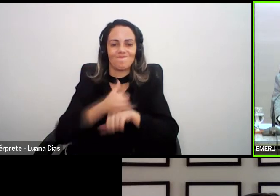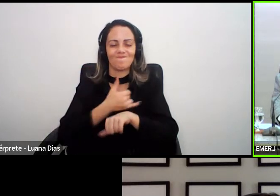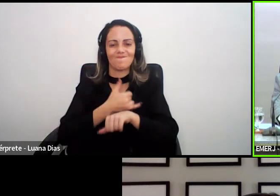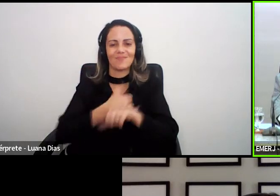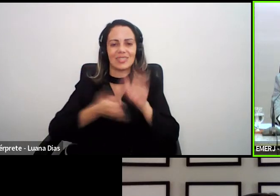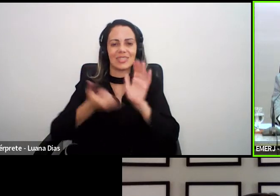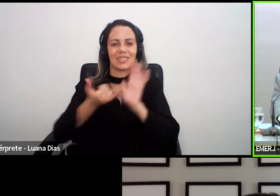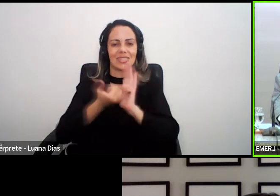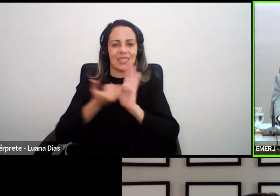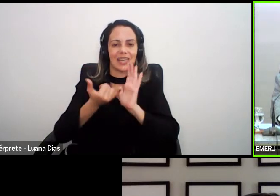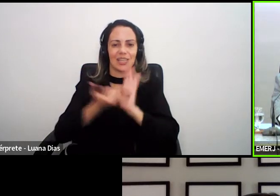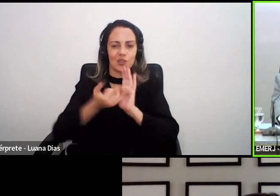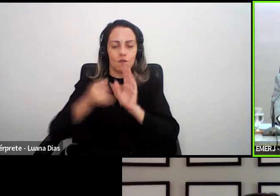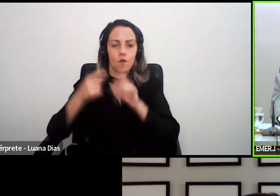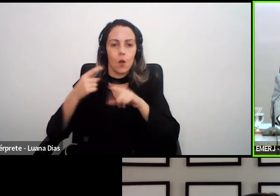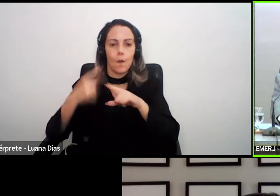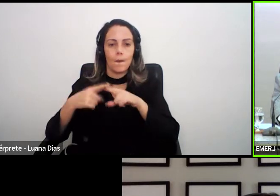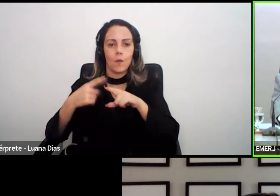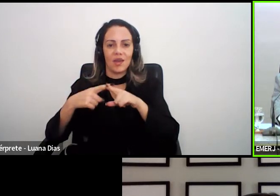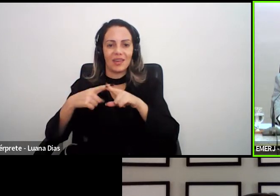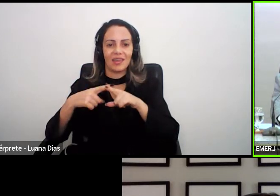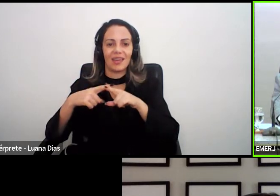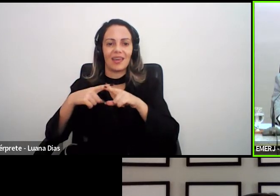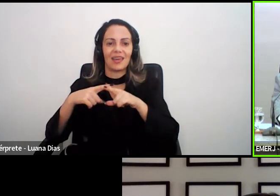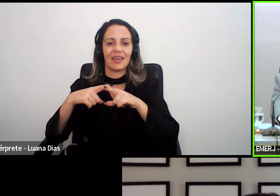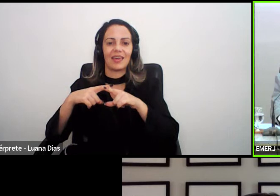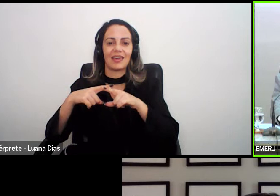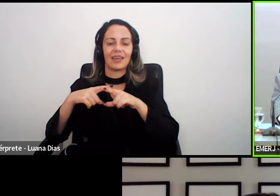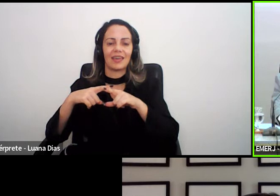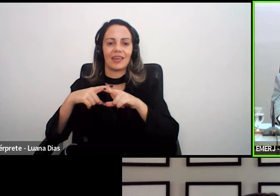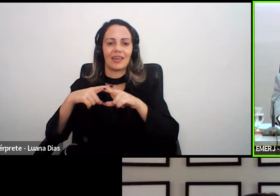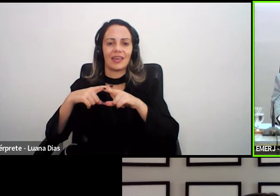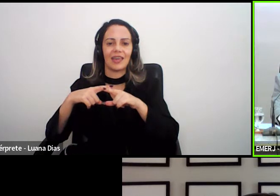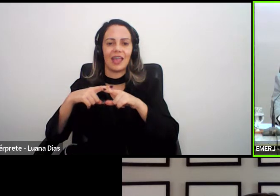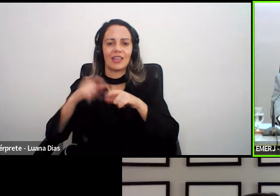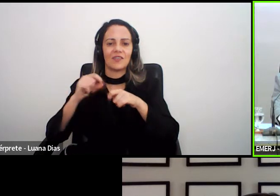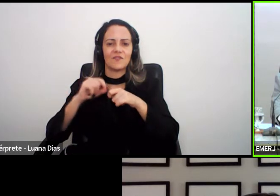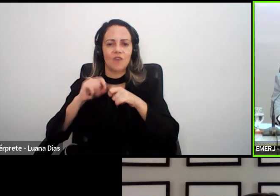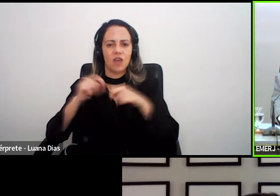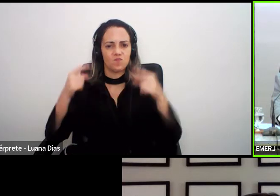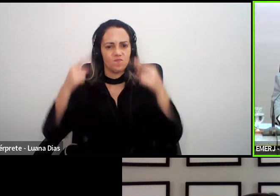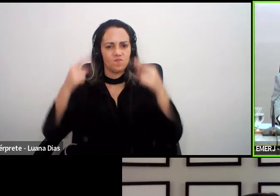Ele antagoniza, ele exponencia os antagonismos, a competitividade,